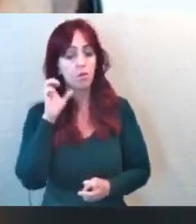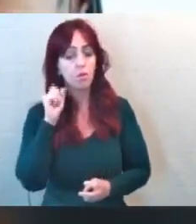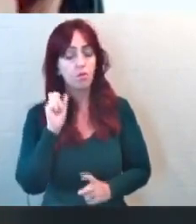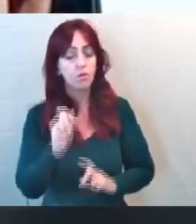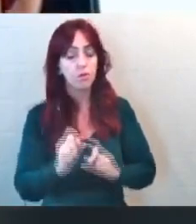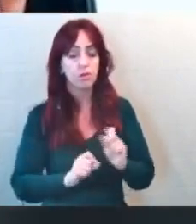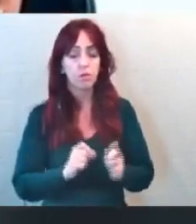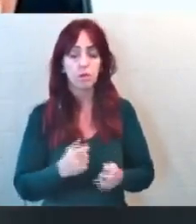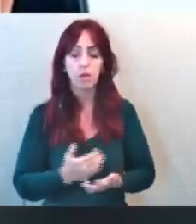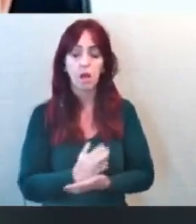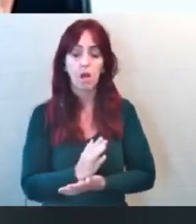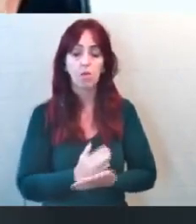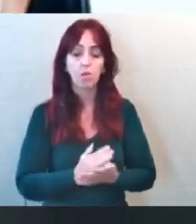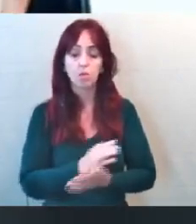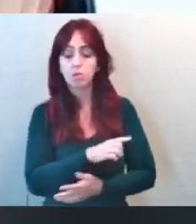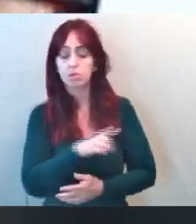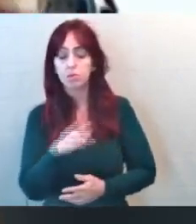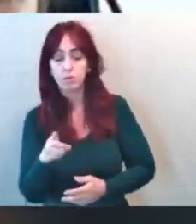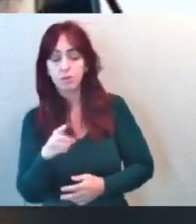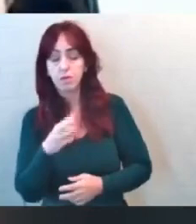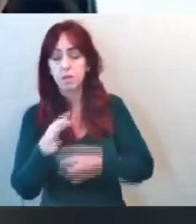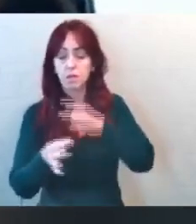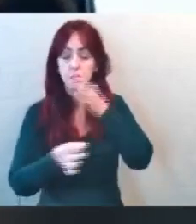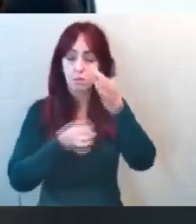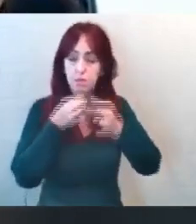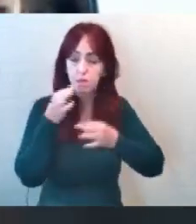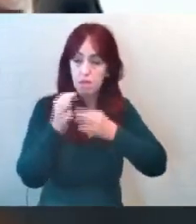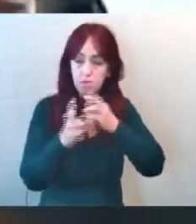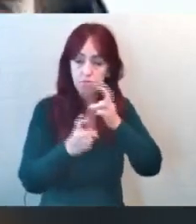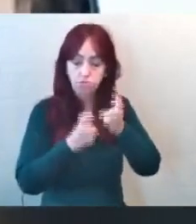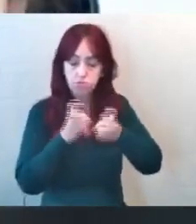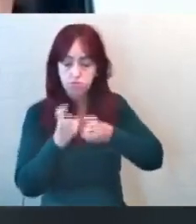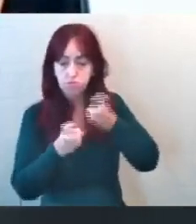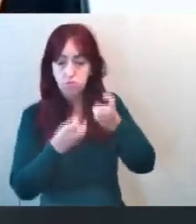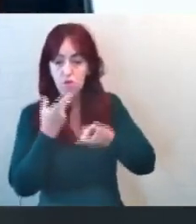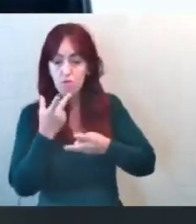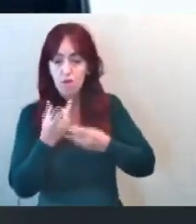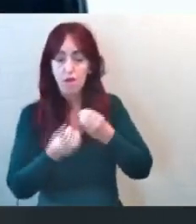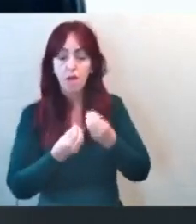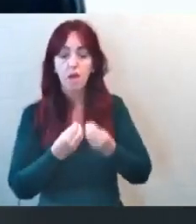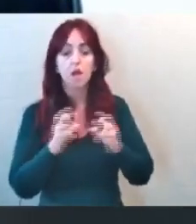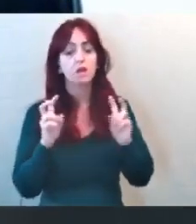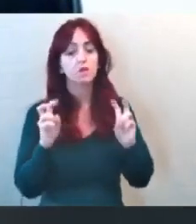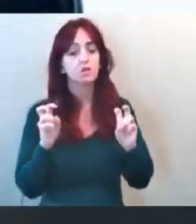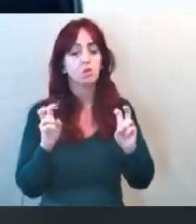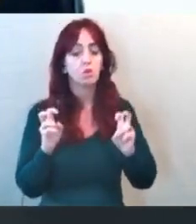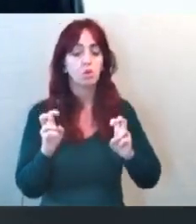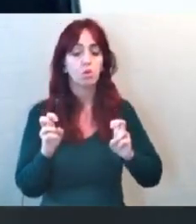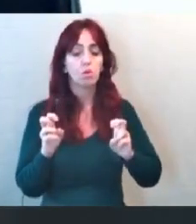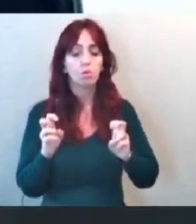Eu ouvi aí alguns dos senhores falar sobre a nossa